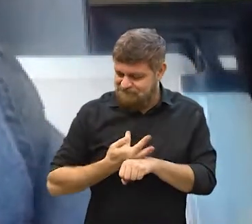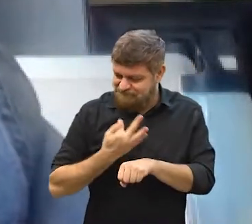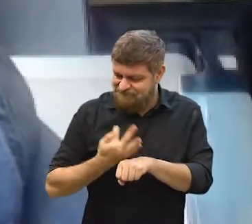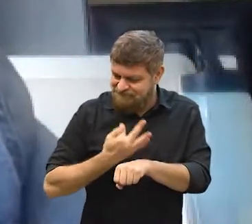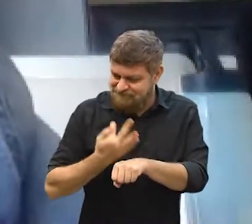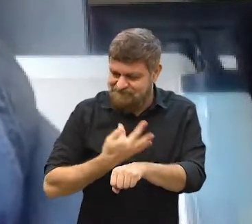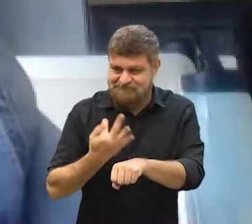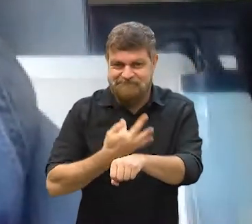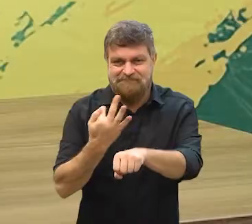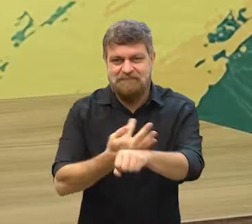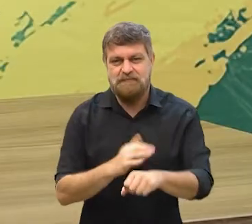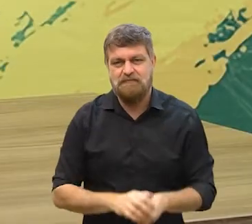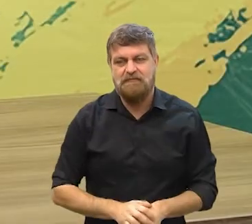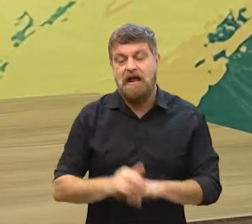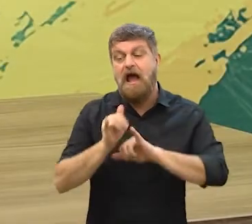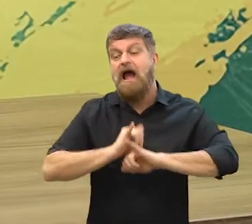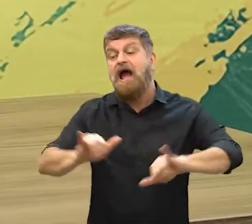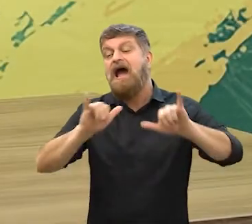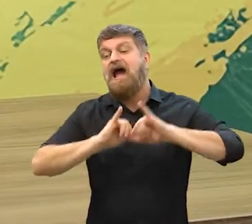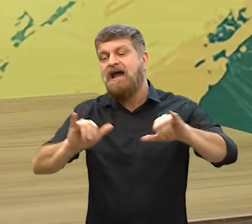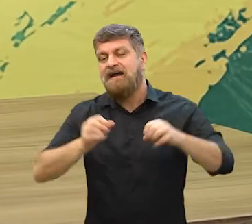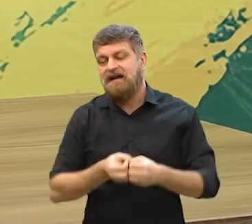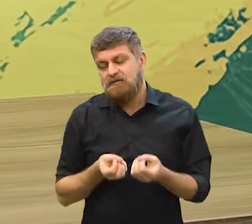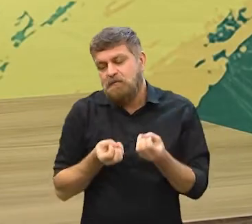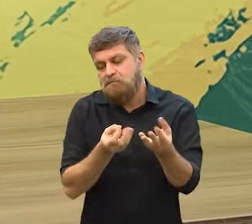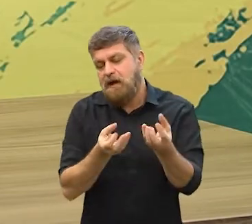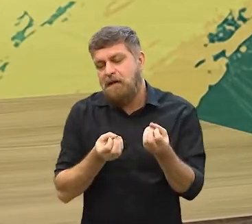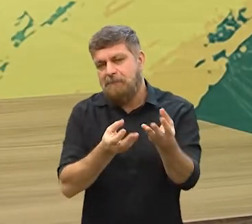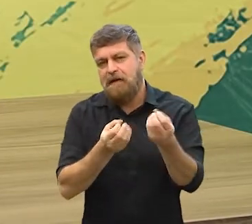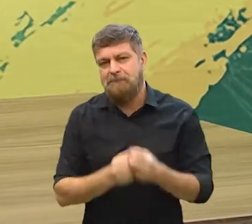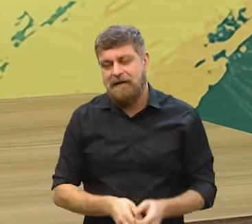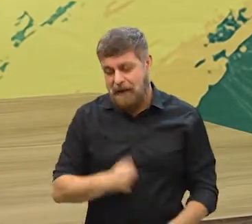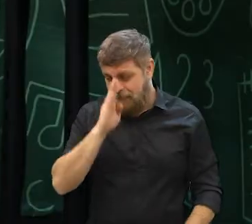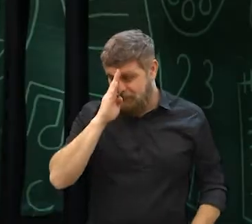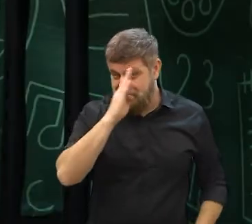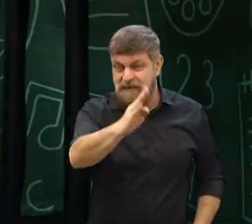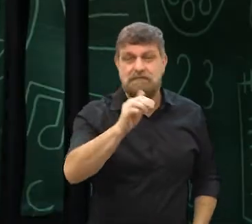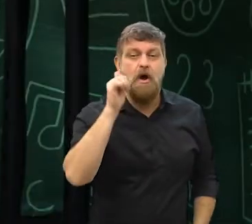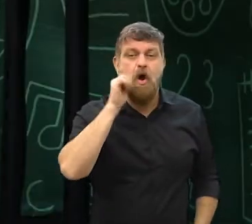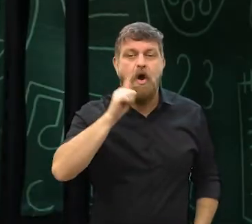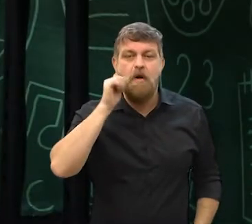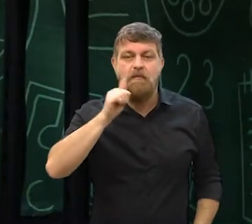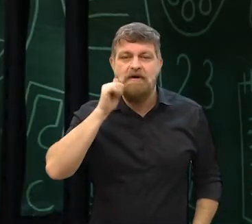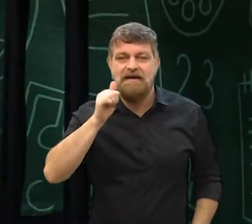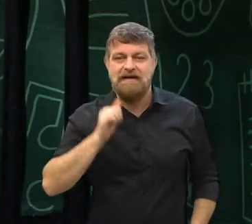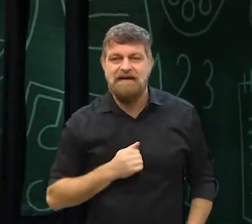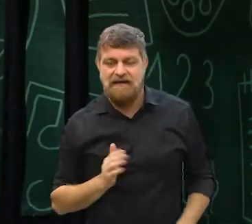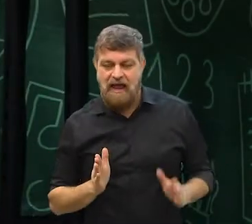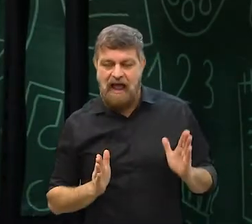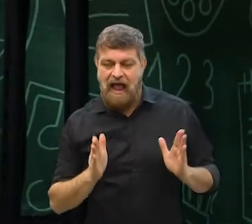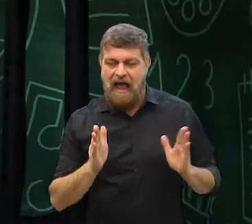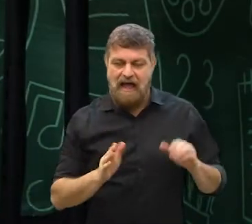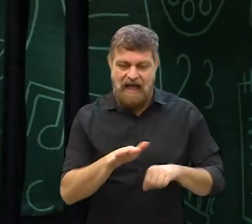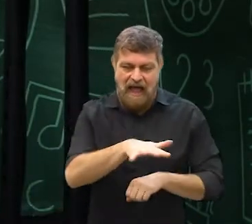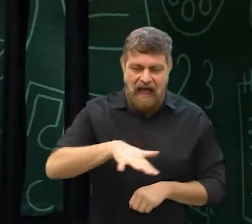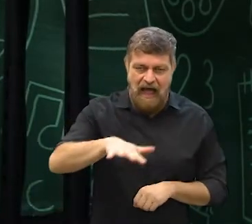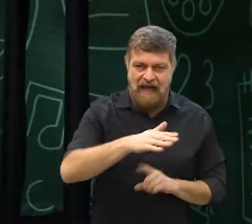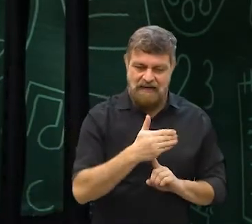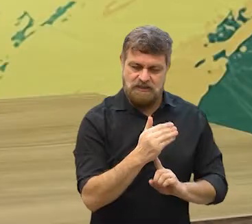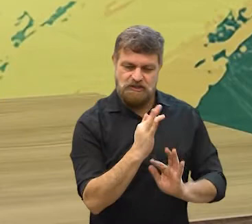ele. Que recado você deixa para o pessoal, principalmente para as mulheres que queiram trabalhar nessa área de TI,